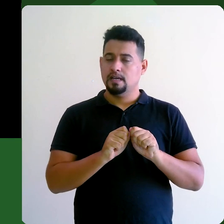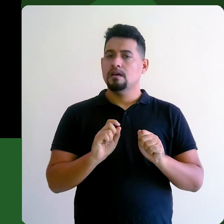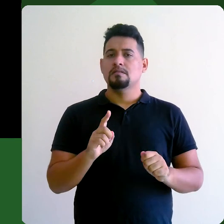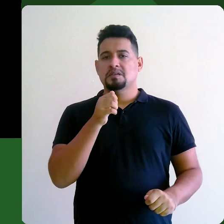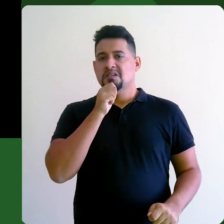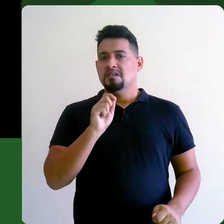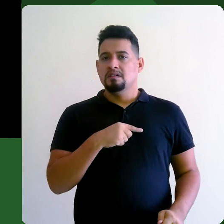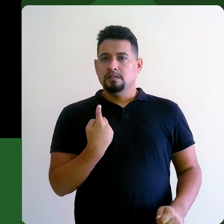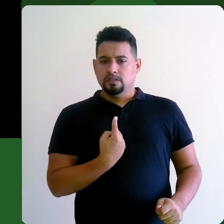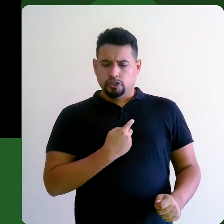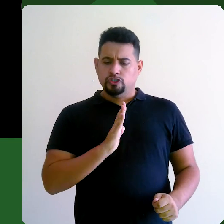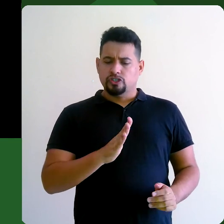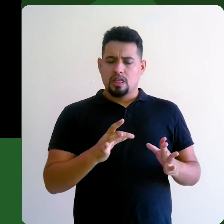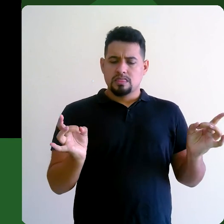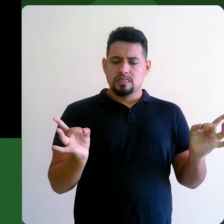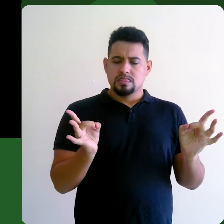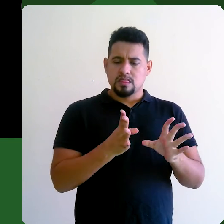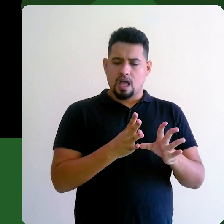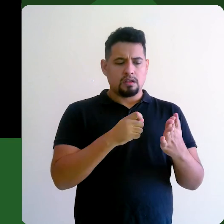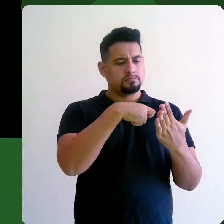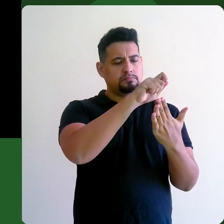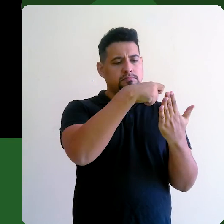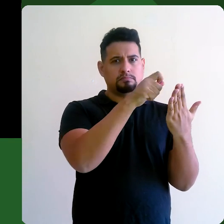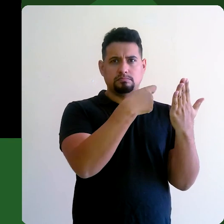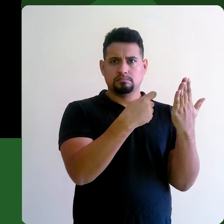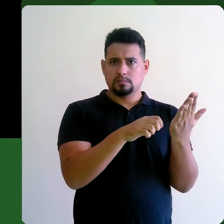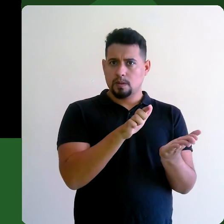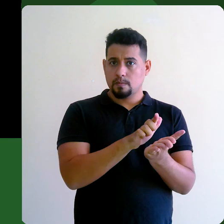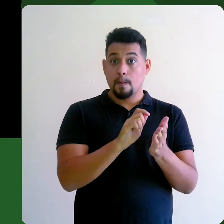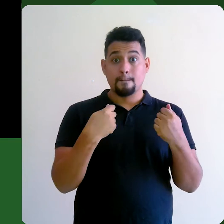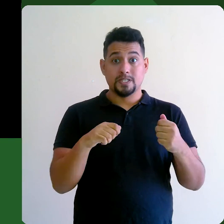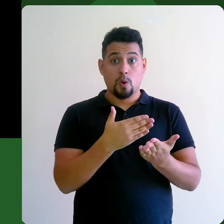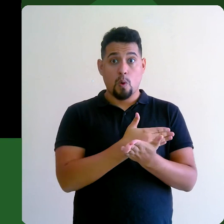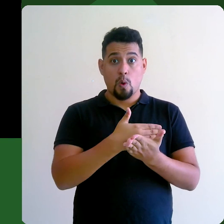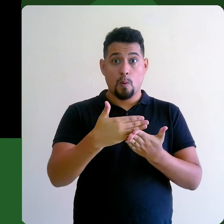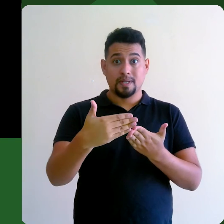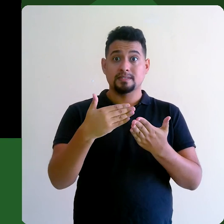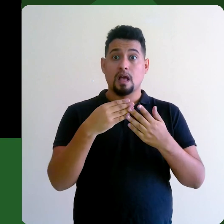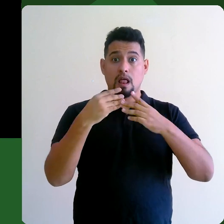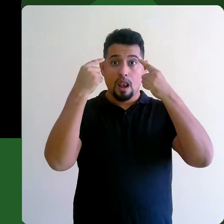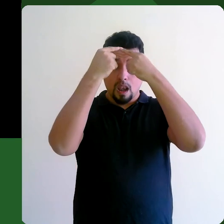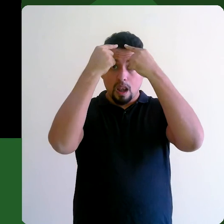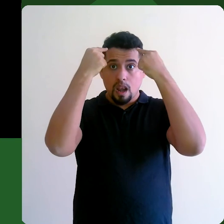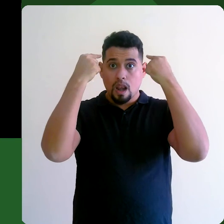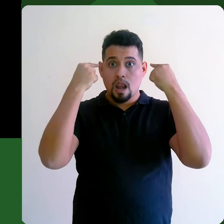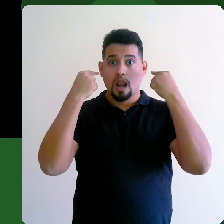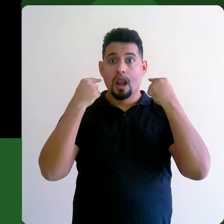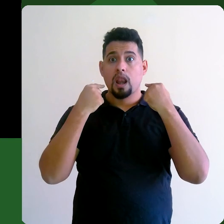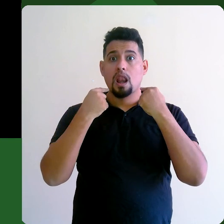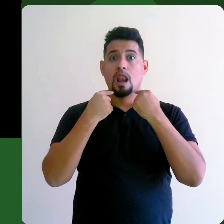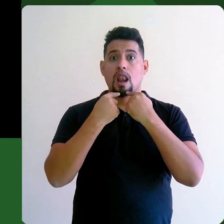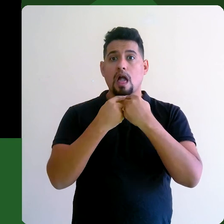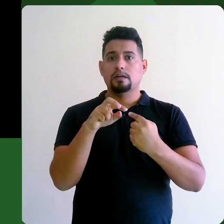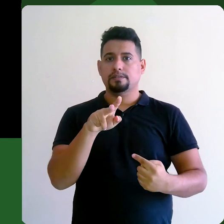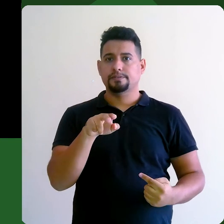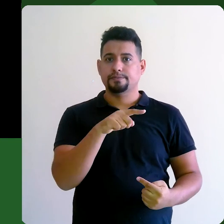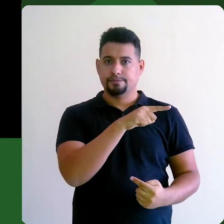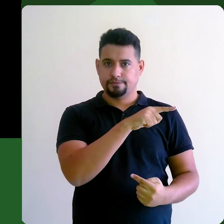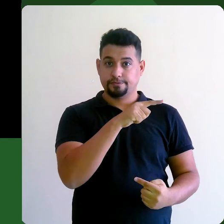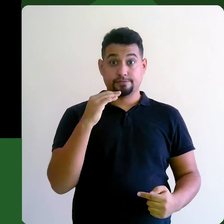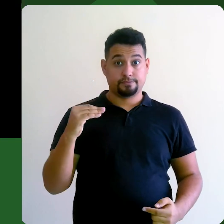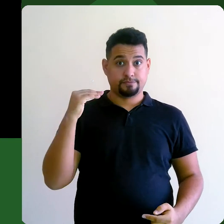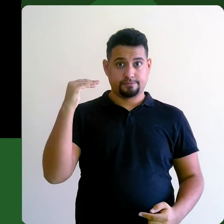O primeiro passo, então, a se fazer quando a gente termina essa marcação da folha, é começar pela medida